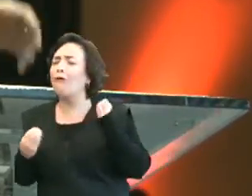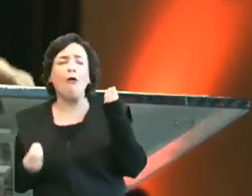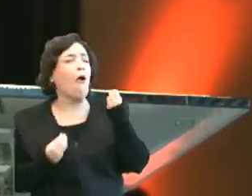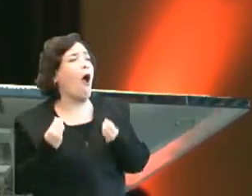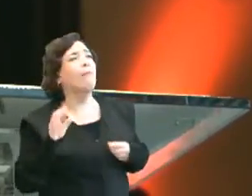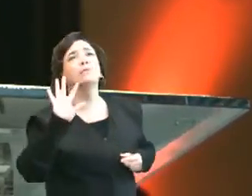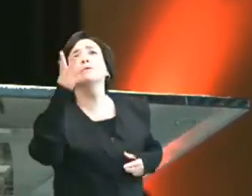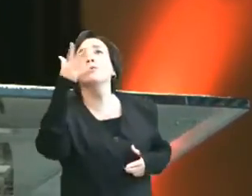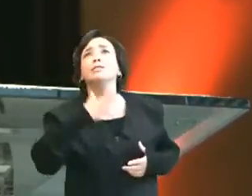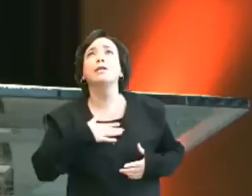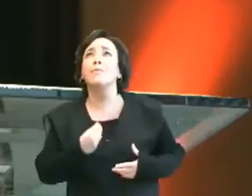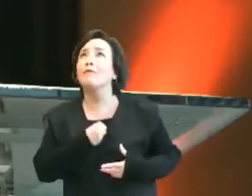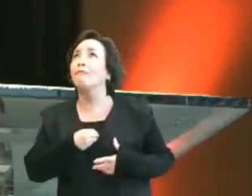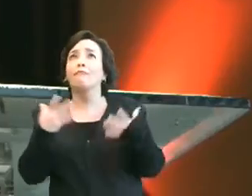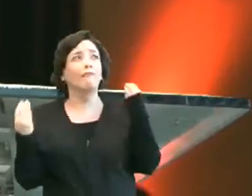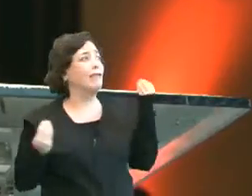acontecendo?